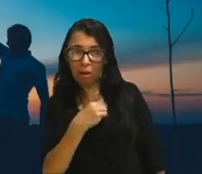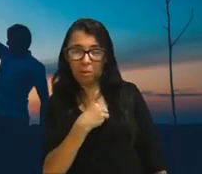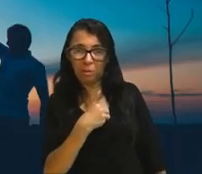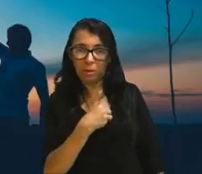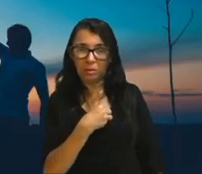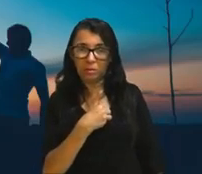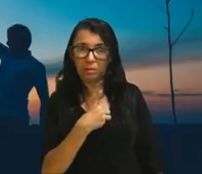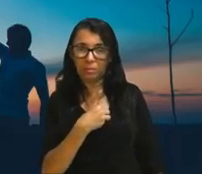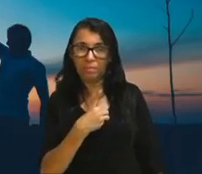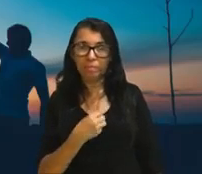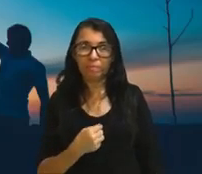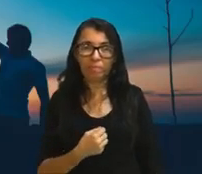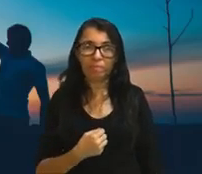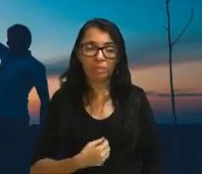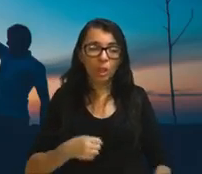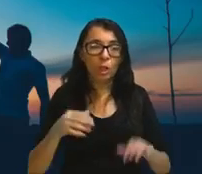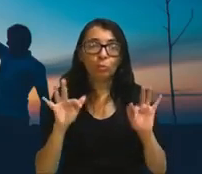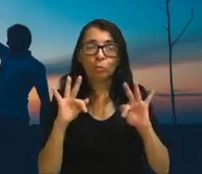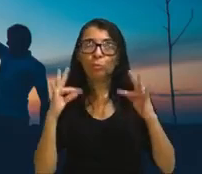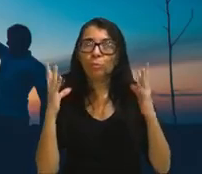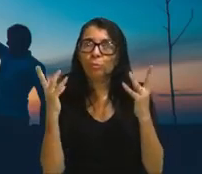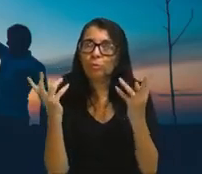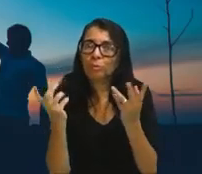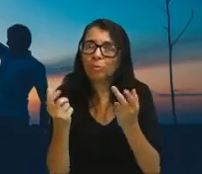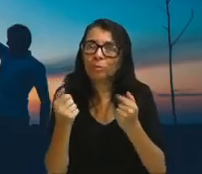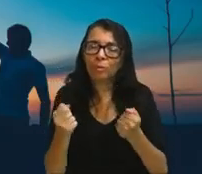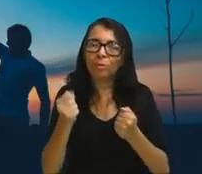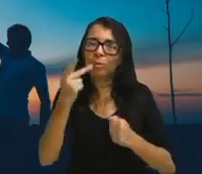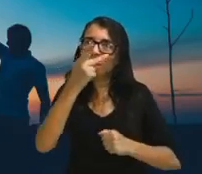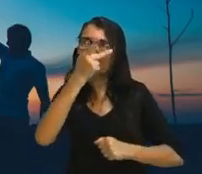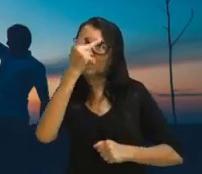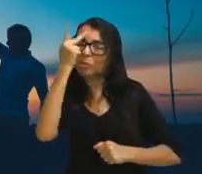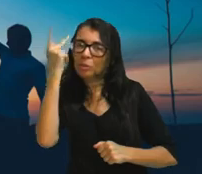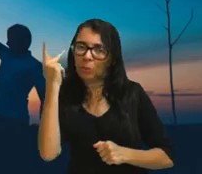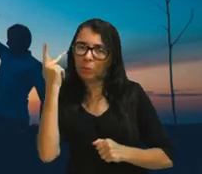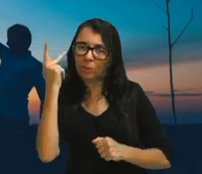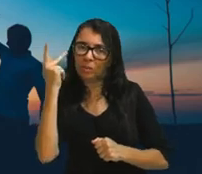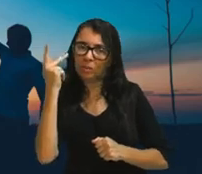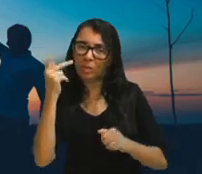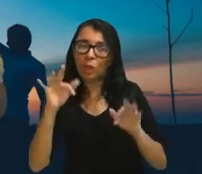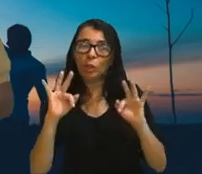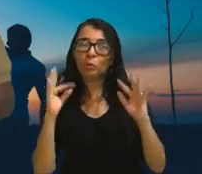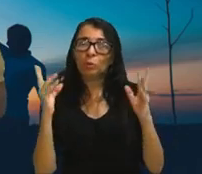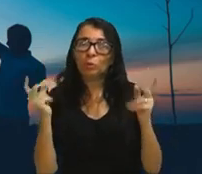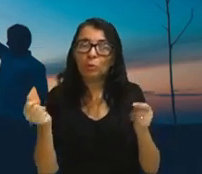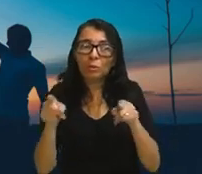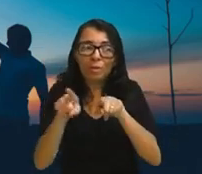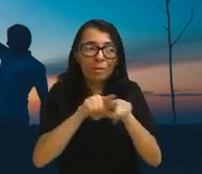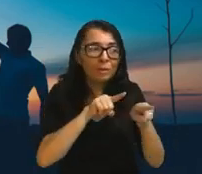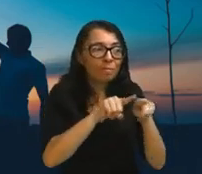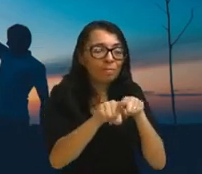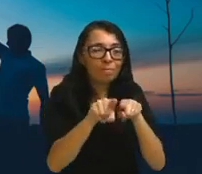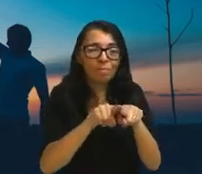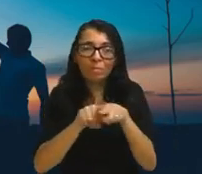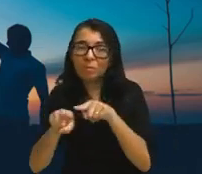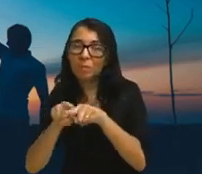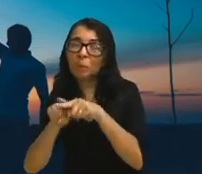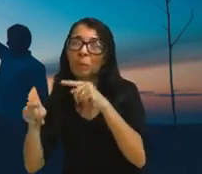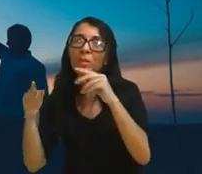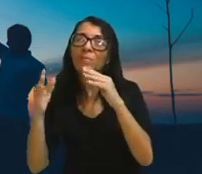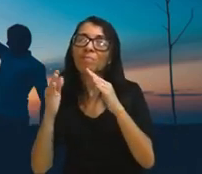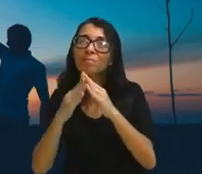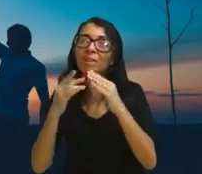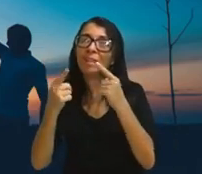um tem a sua liberdade de expressão, e nós não criamos nenhum robozinho, nós não temos no nosso